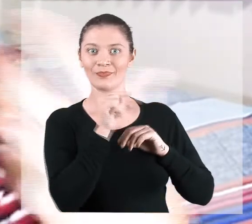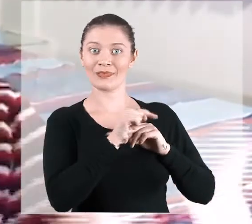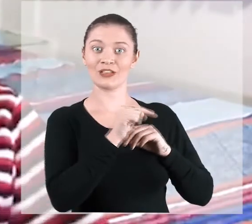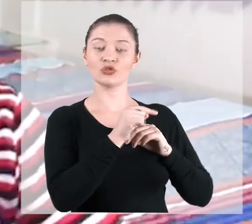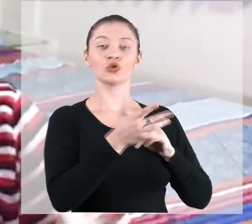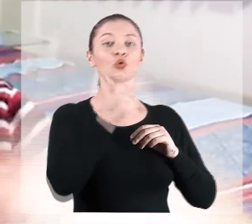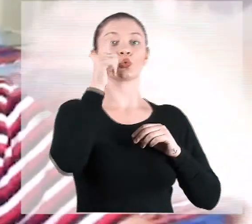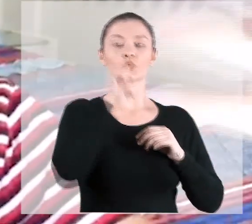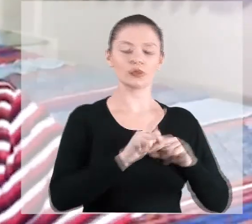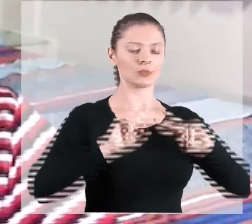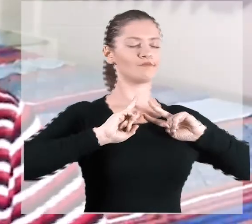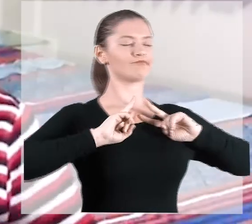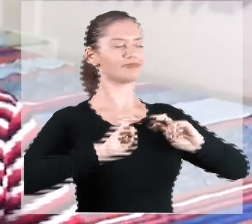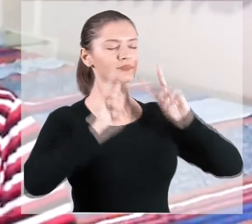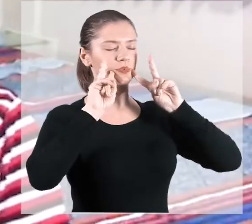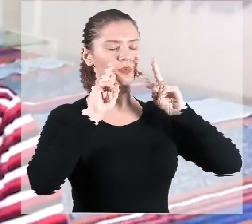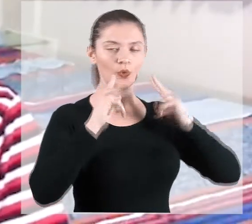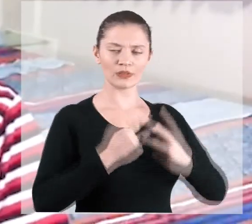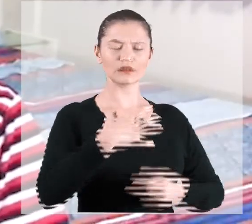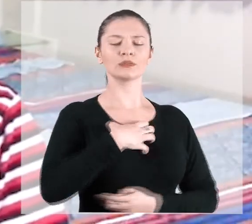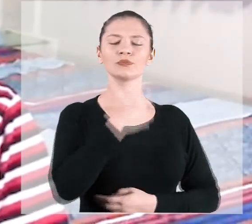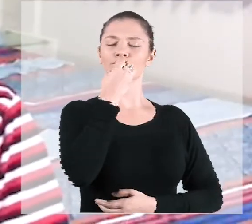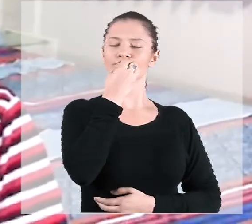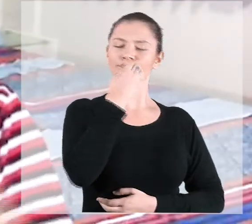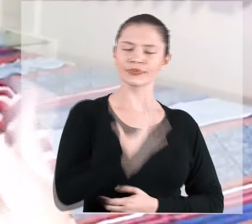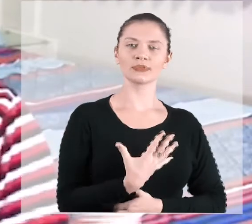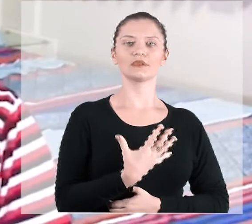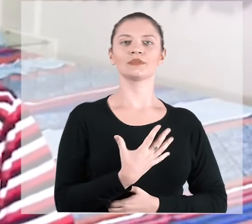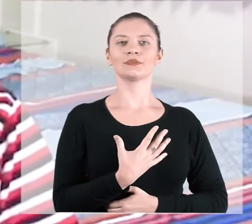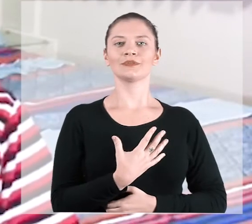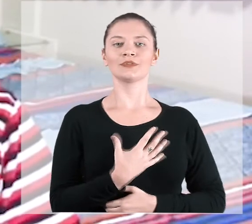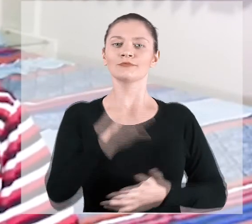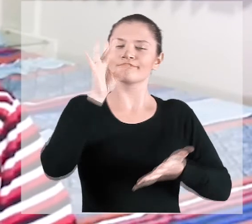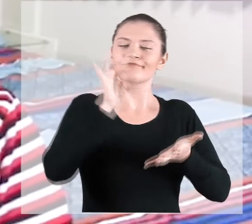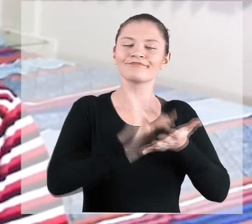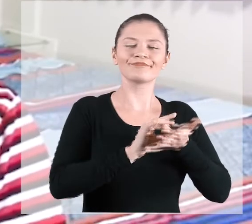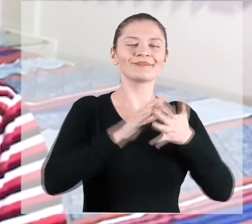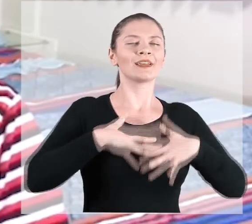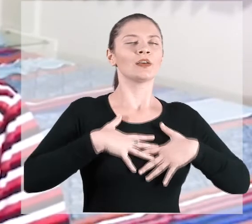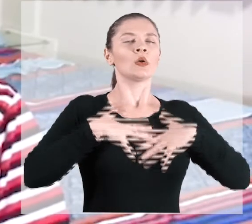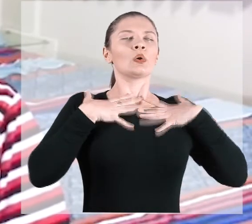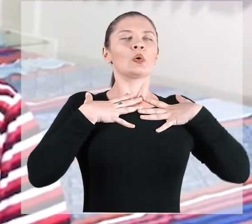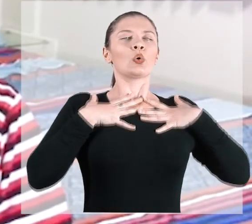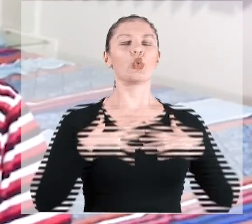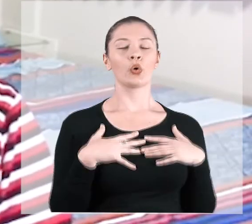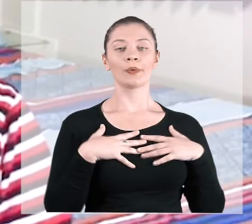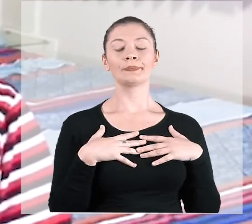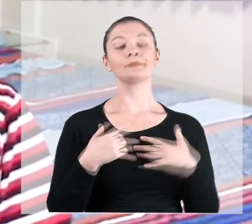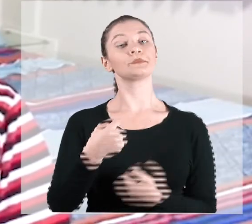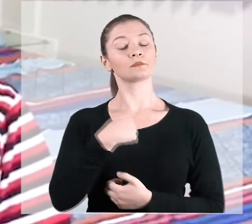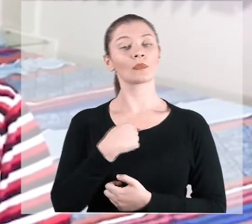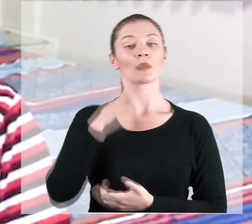se encontrar, de se sentir bem, de ser realizado, por assim dizer, né? E eu